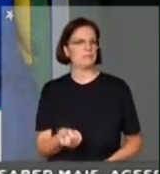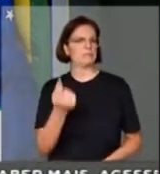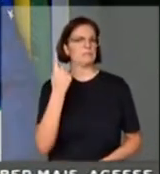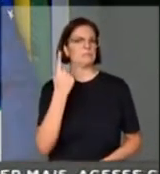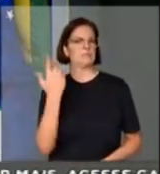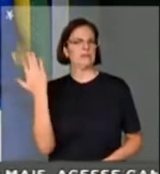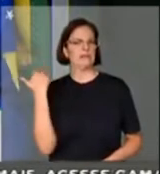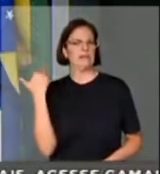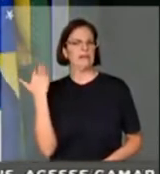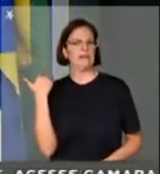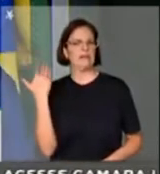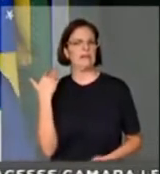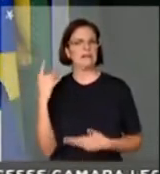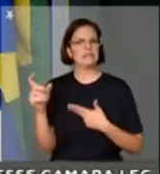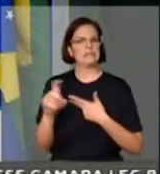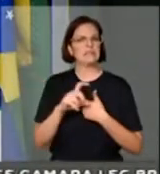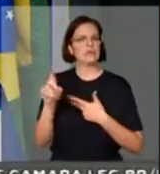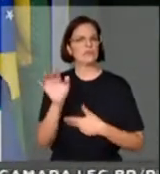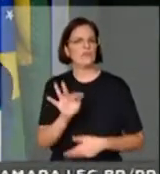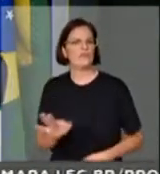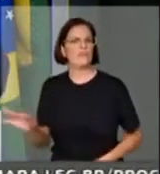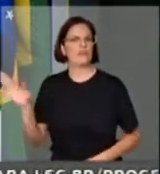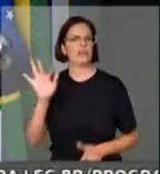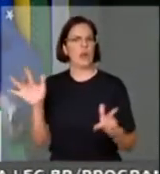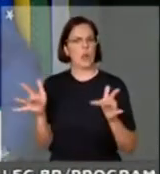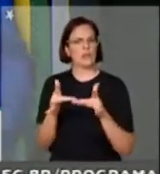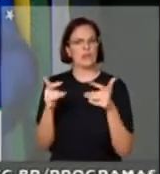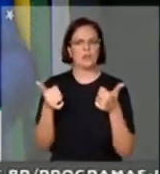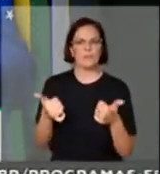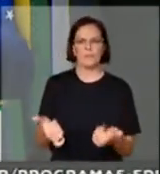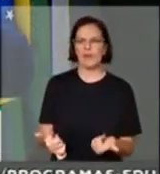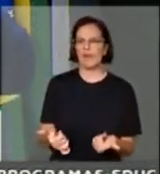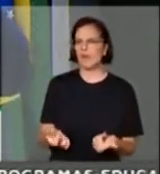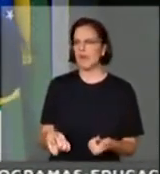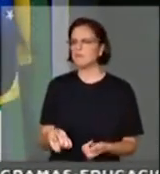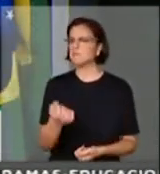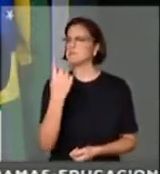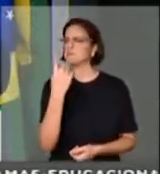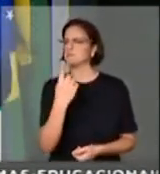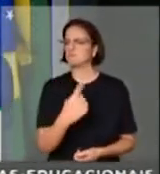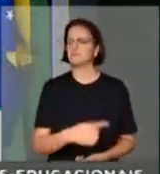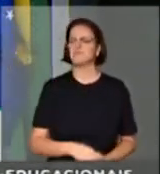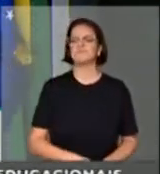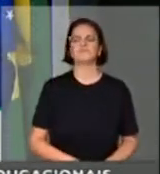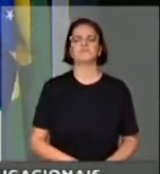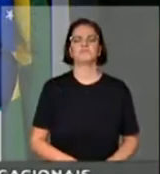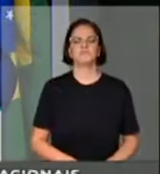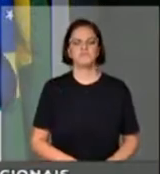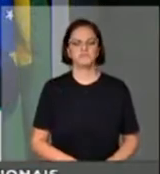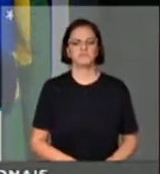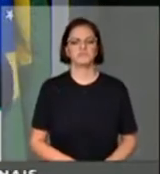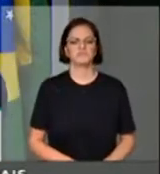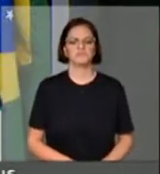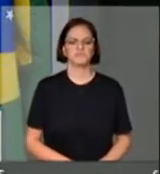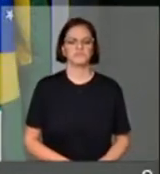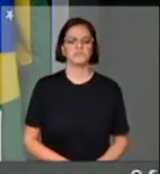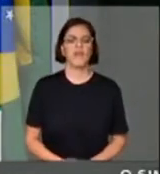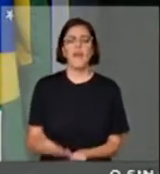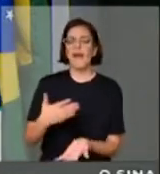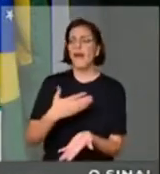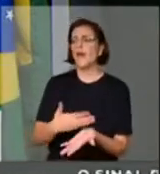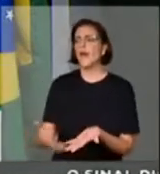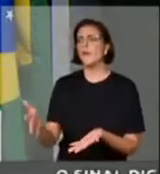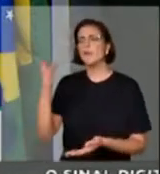do Executivo Federal? É isso que nós queremos saber. E não começa agora, vem um monte de parlamentares,